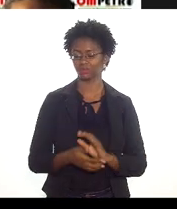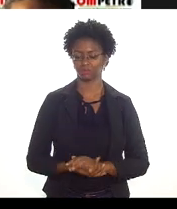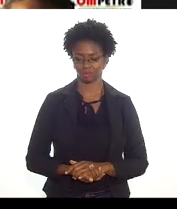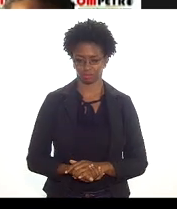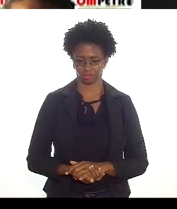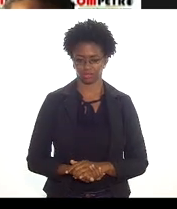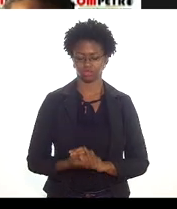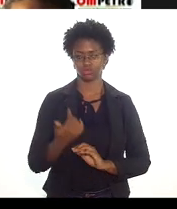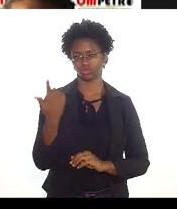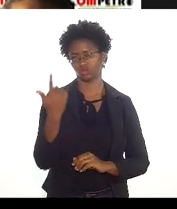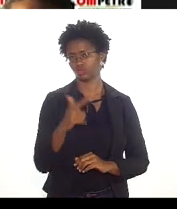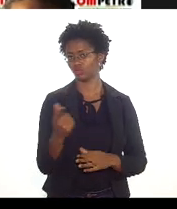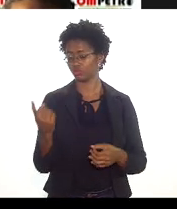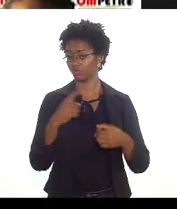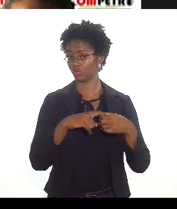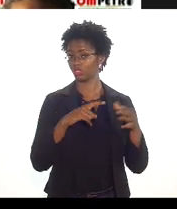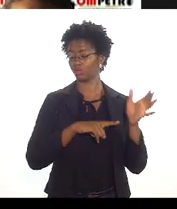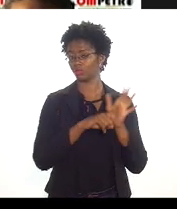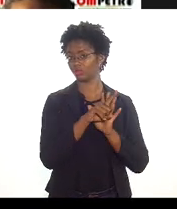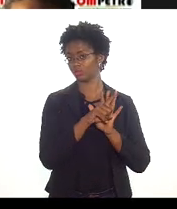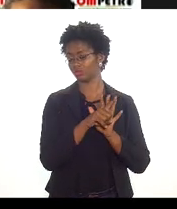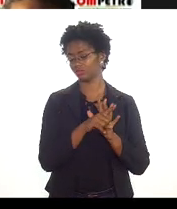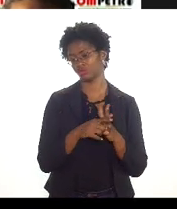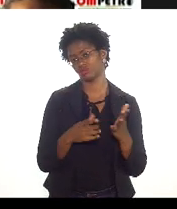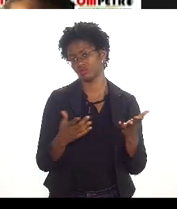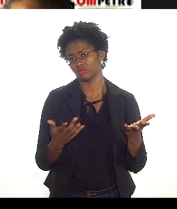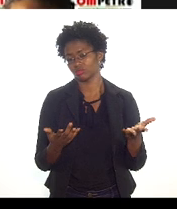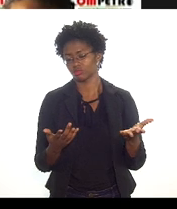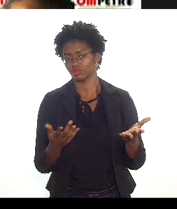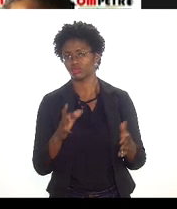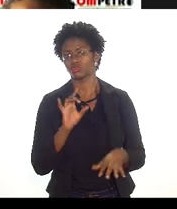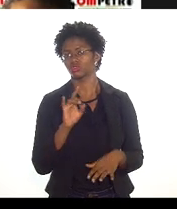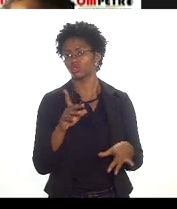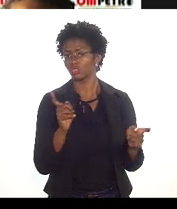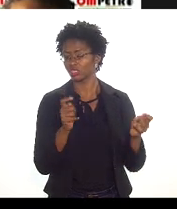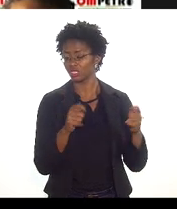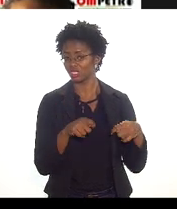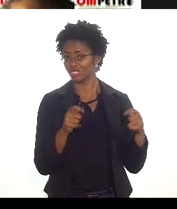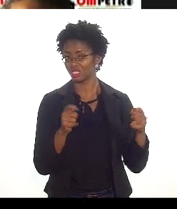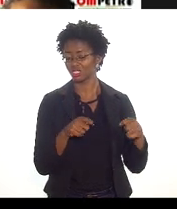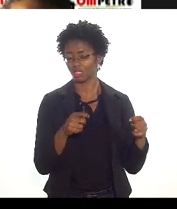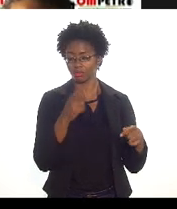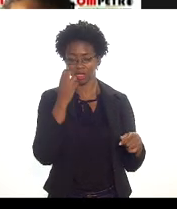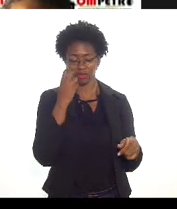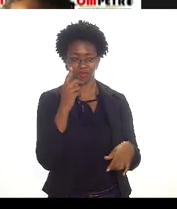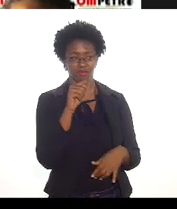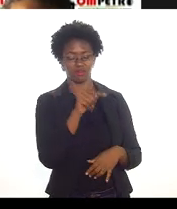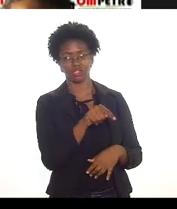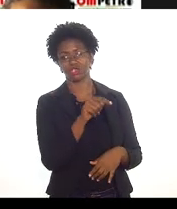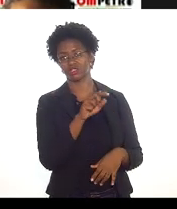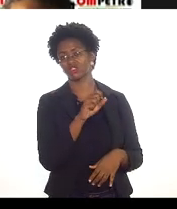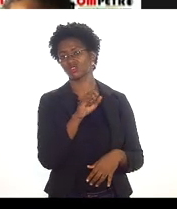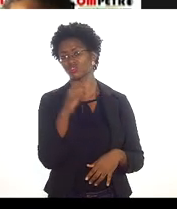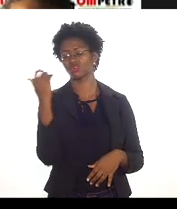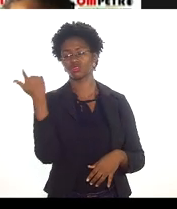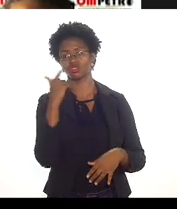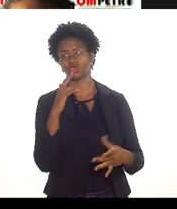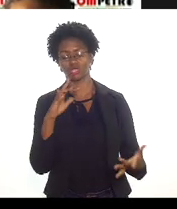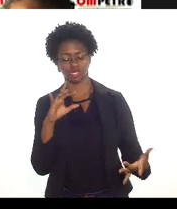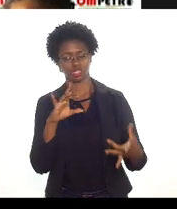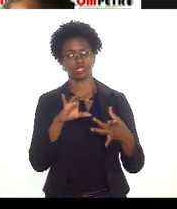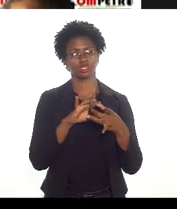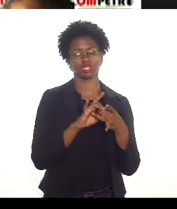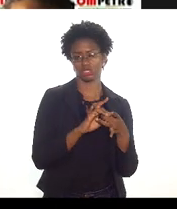De novo, voltando à sua pergunta, só é possível conferir isso se conseguir relacionar o físico